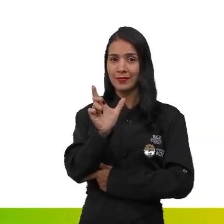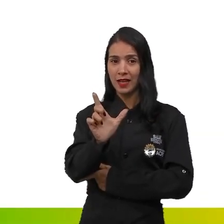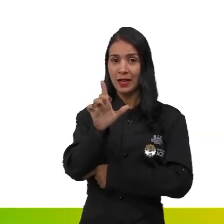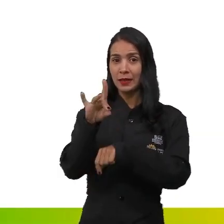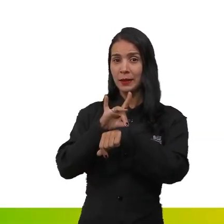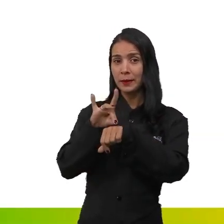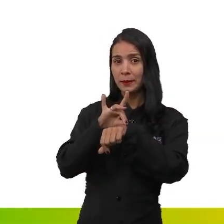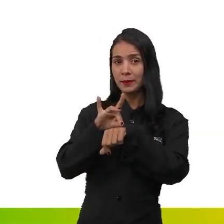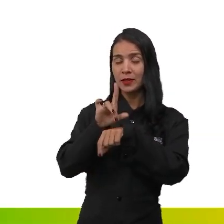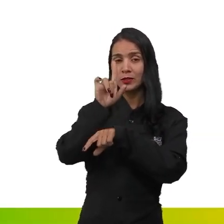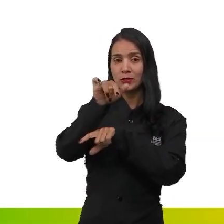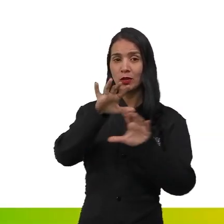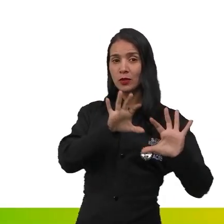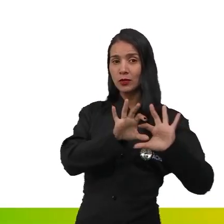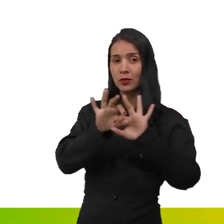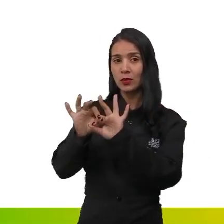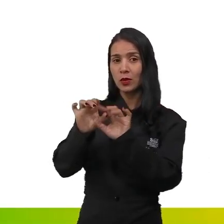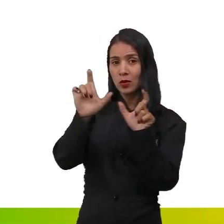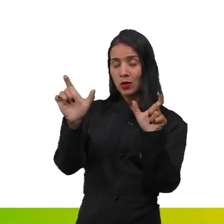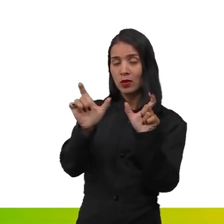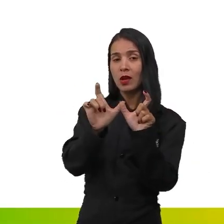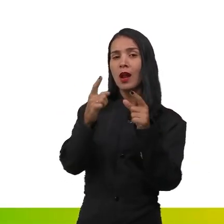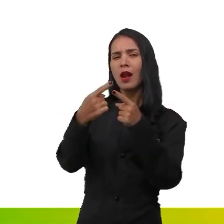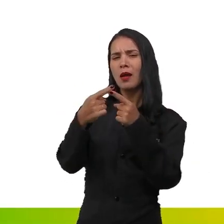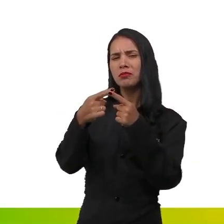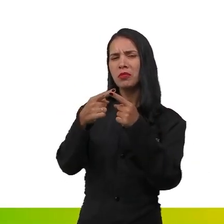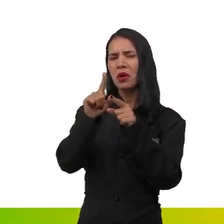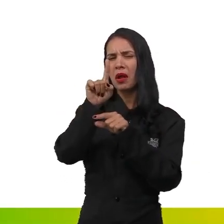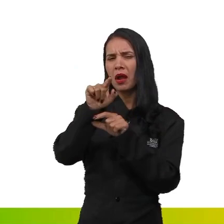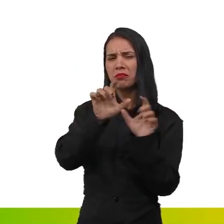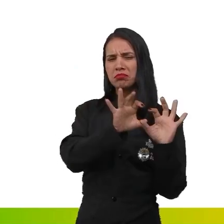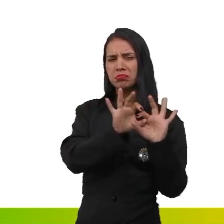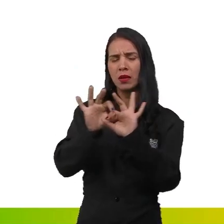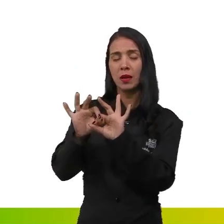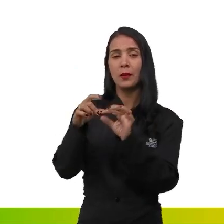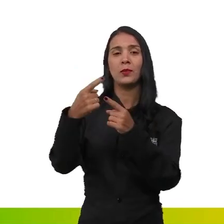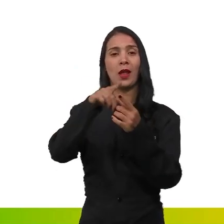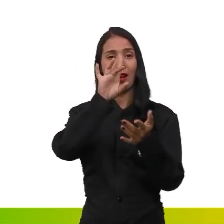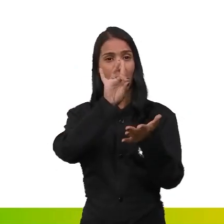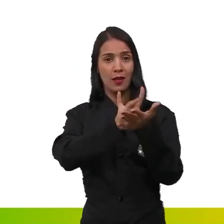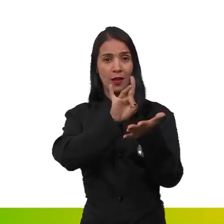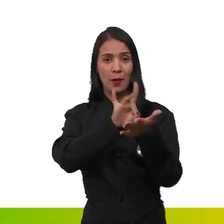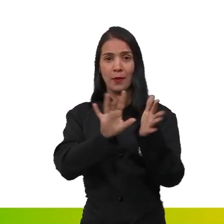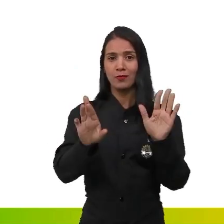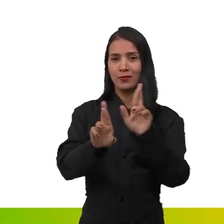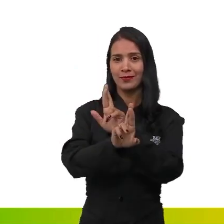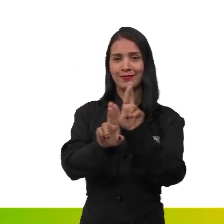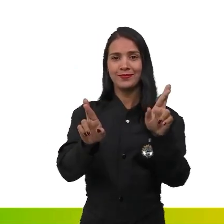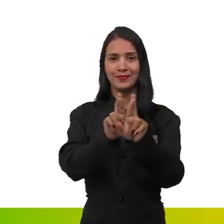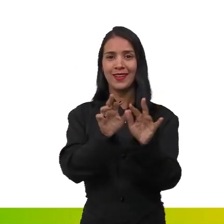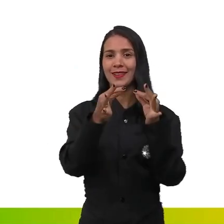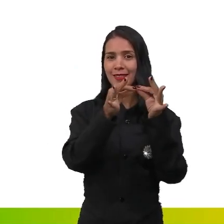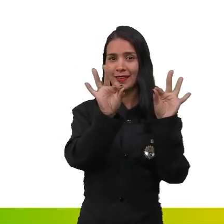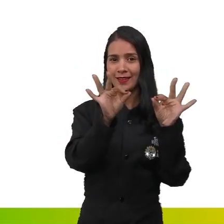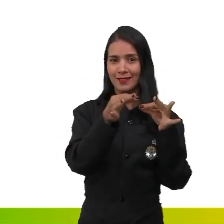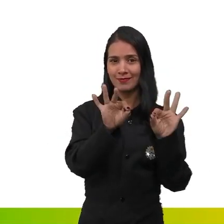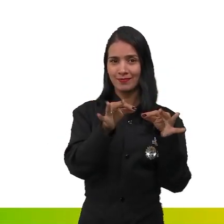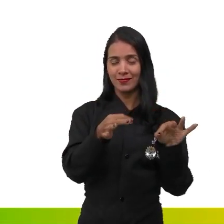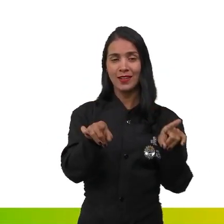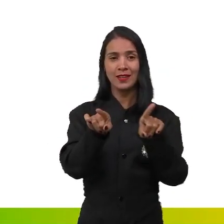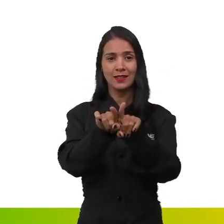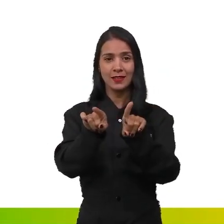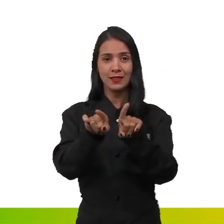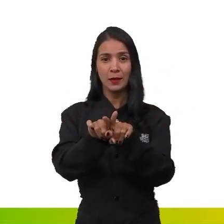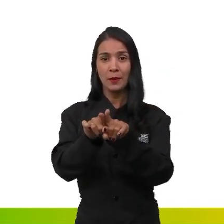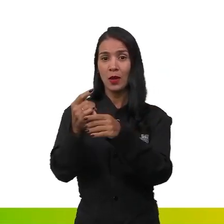um elemento coesivo. Por que que é um elemento coesivo? Porque ela estabelece uma ligação com